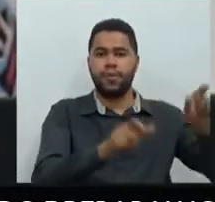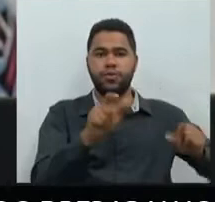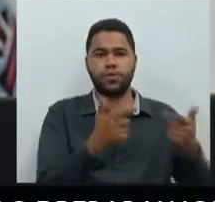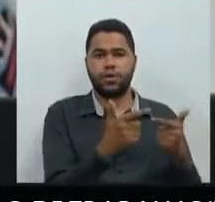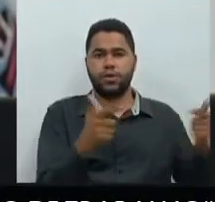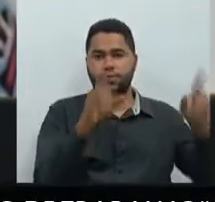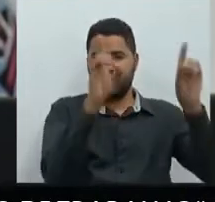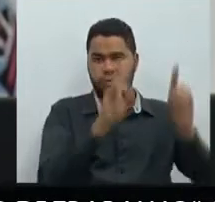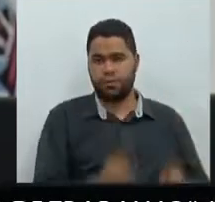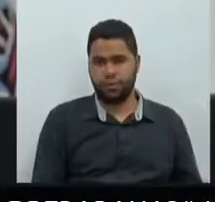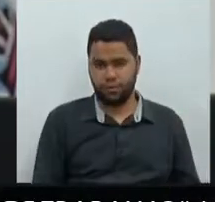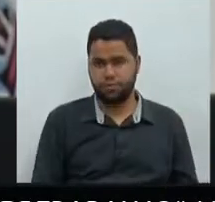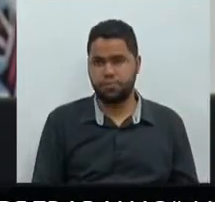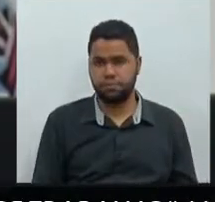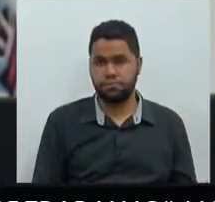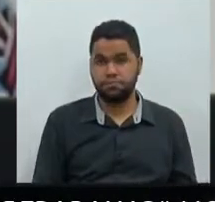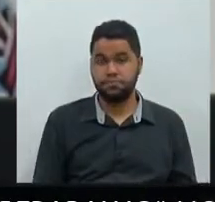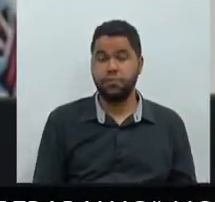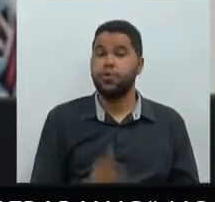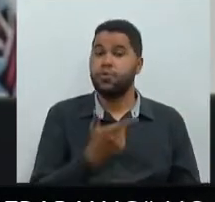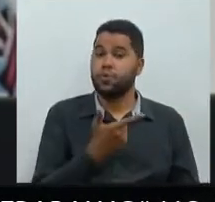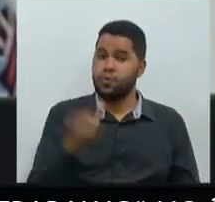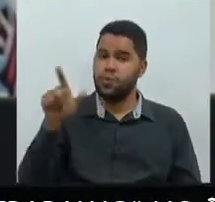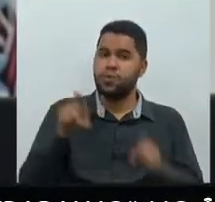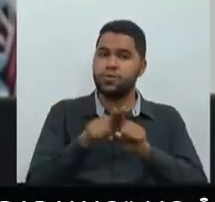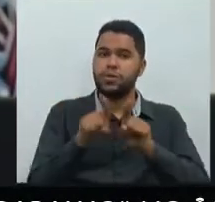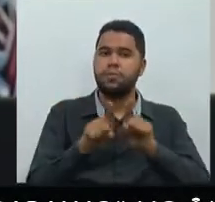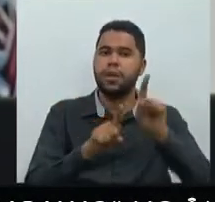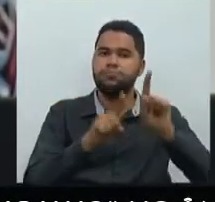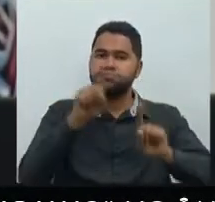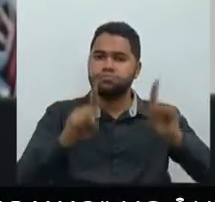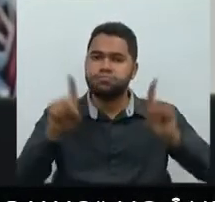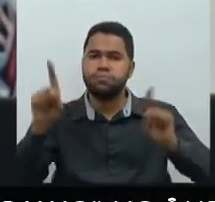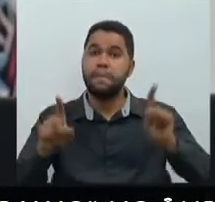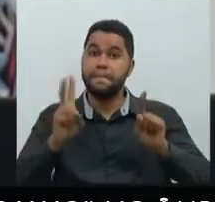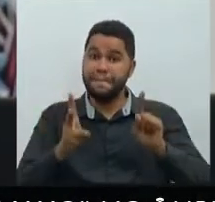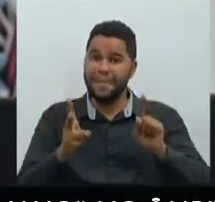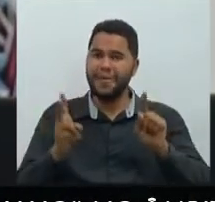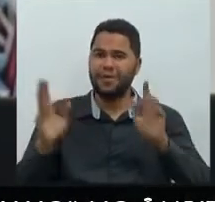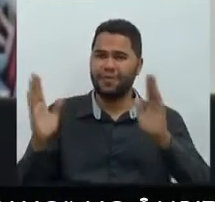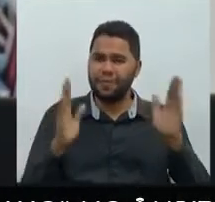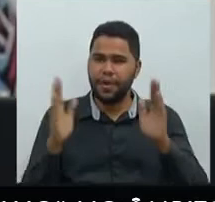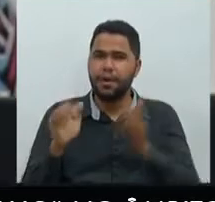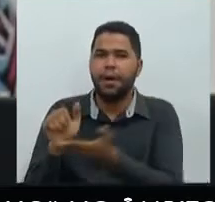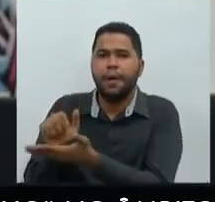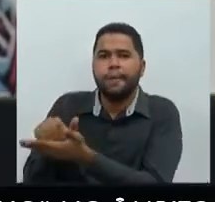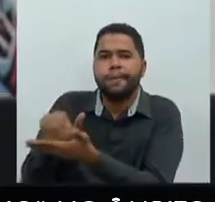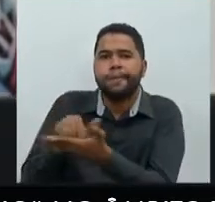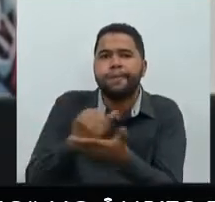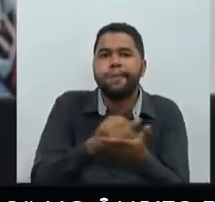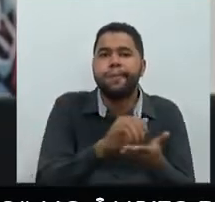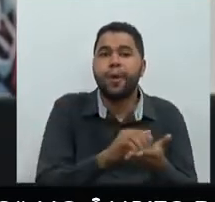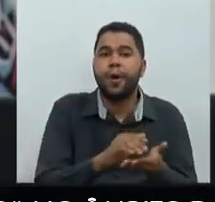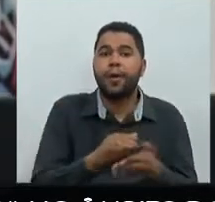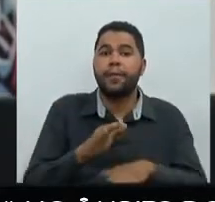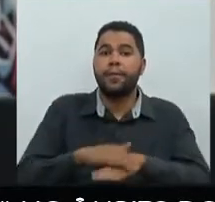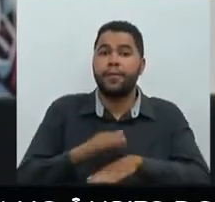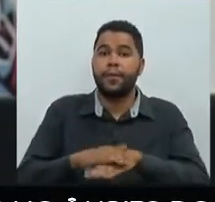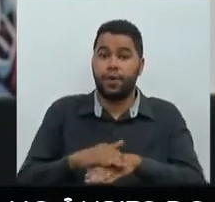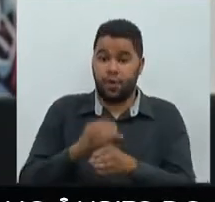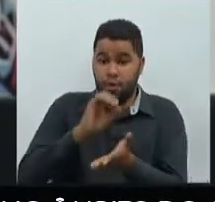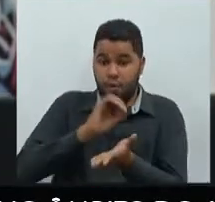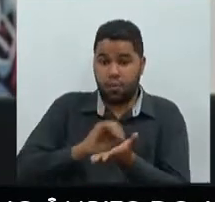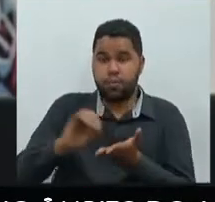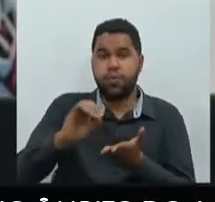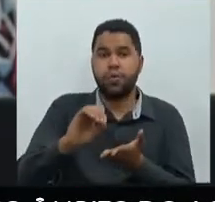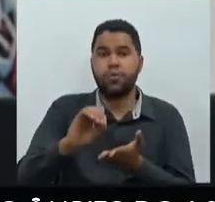trabalhadores em geral. E um outro índice aqui também, que no mesmo período os desligamentos a pedido e com justa causa no